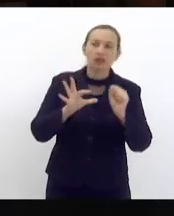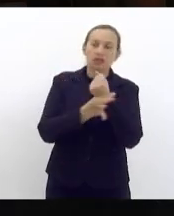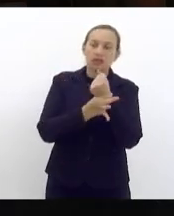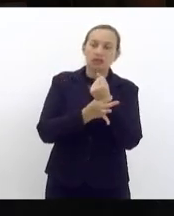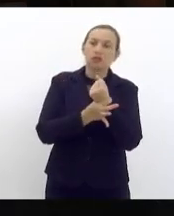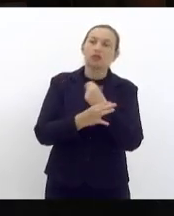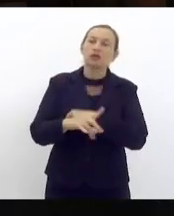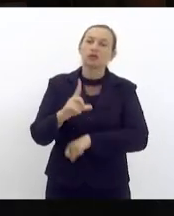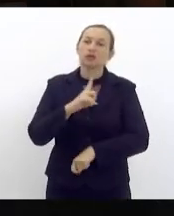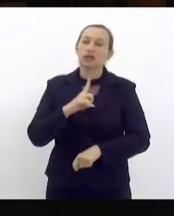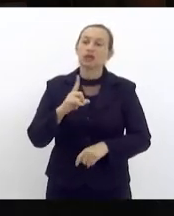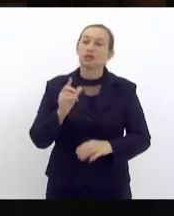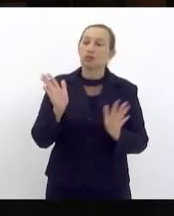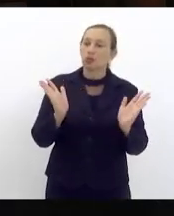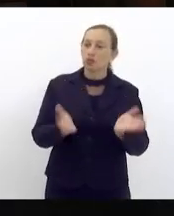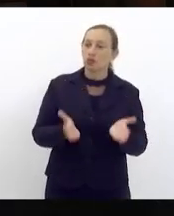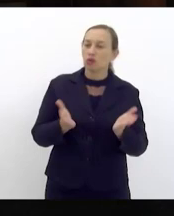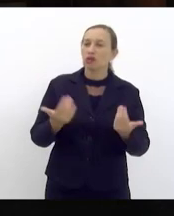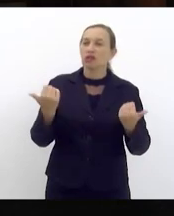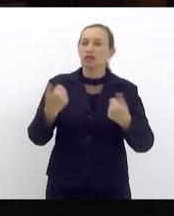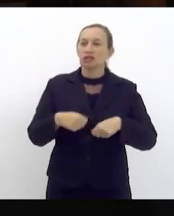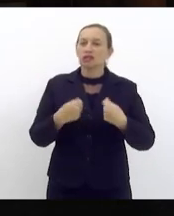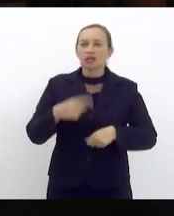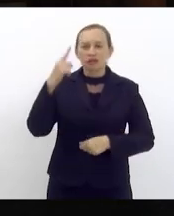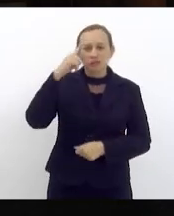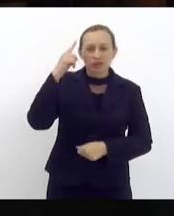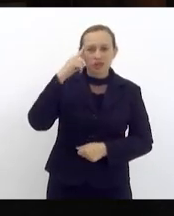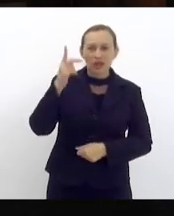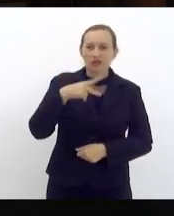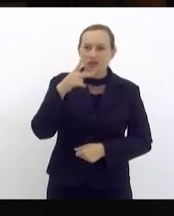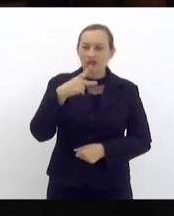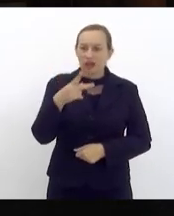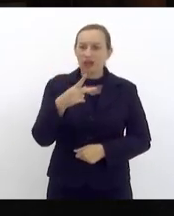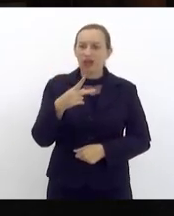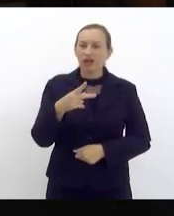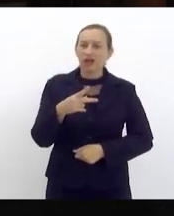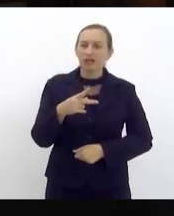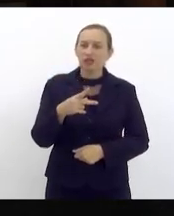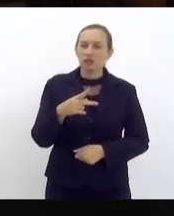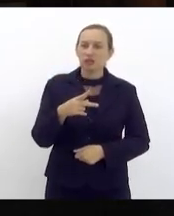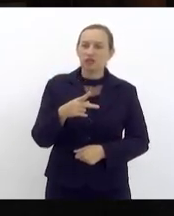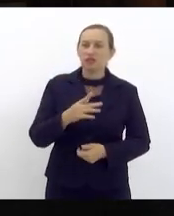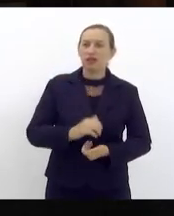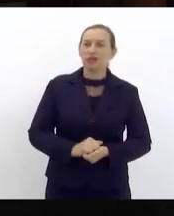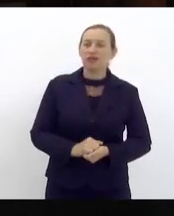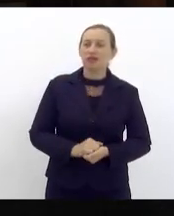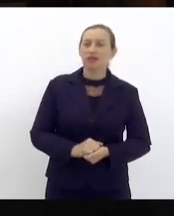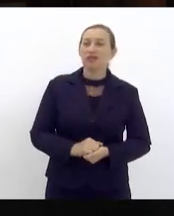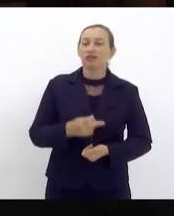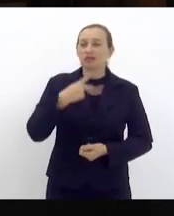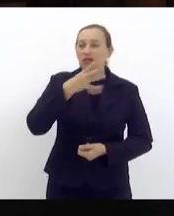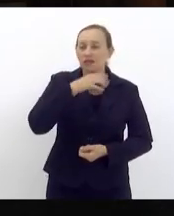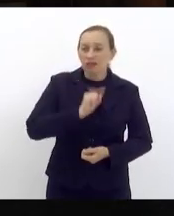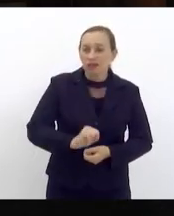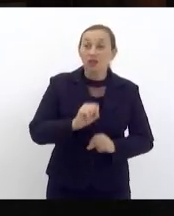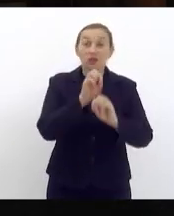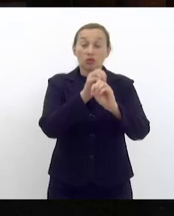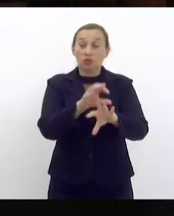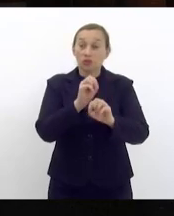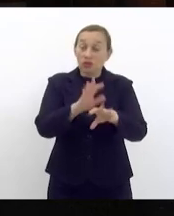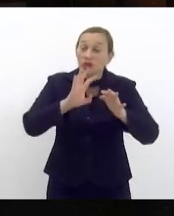por hoje é necessário pensar e dizer refletir como trazer Paulo Freire uma educação